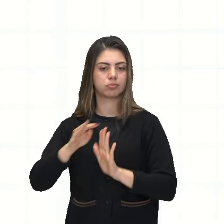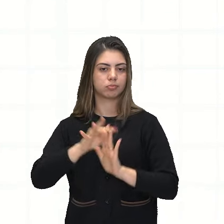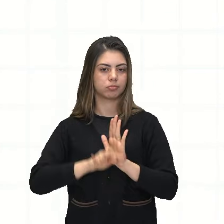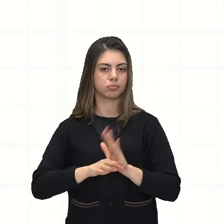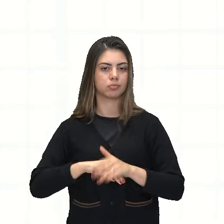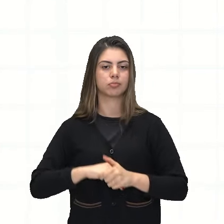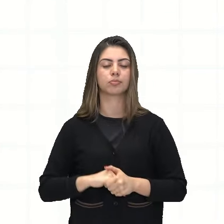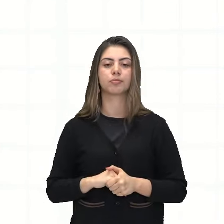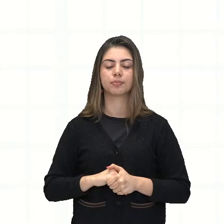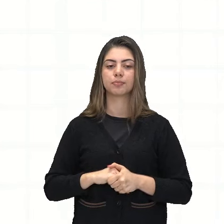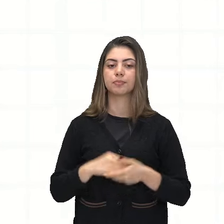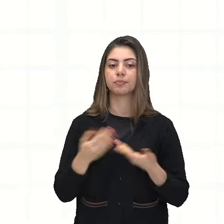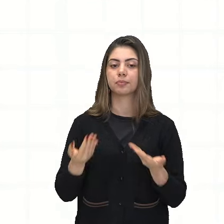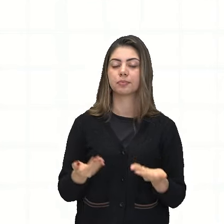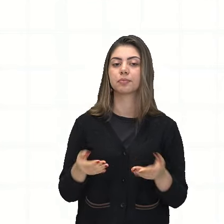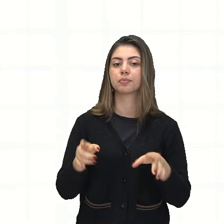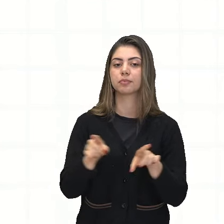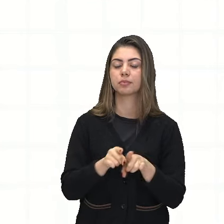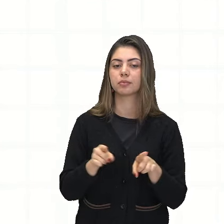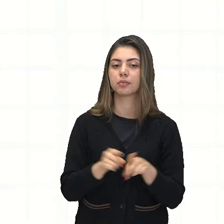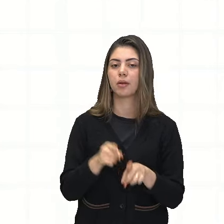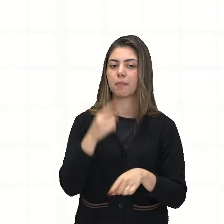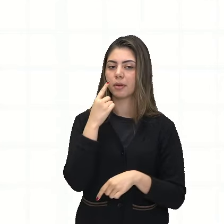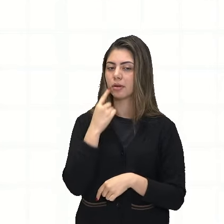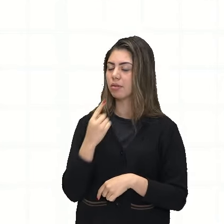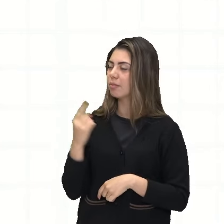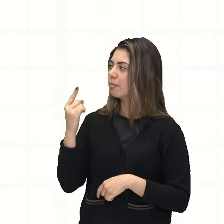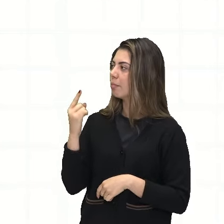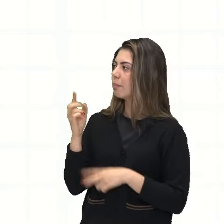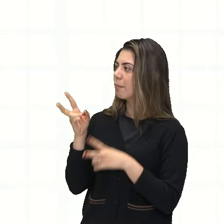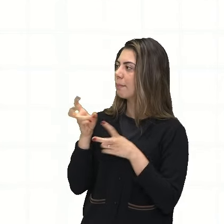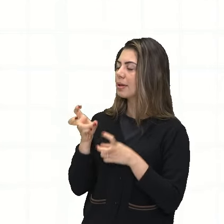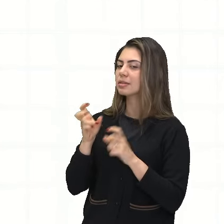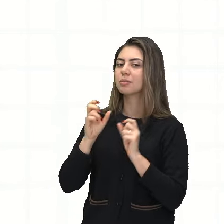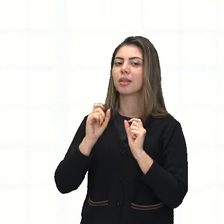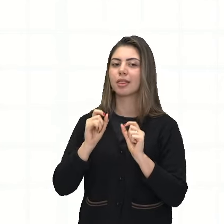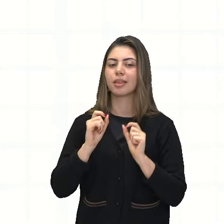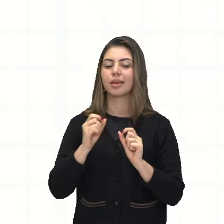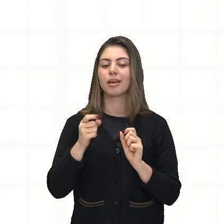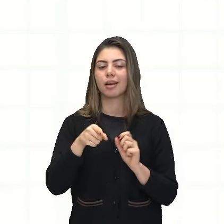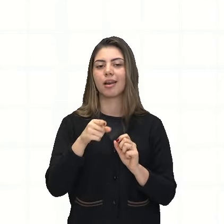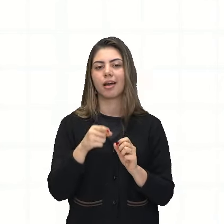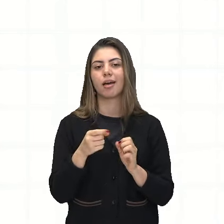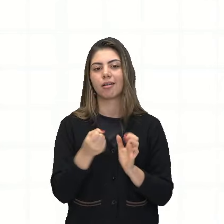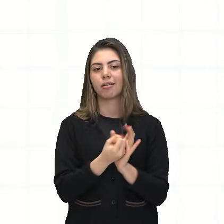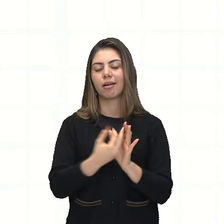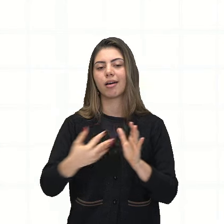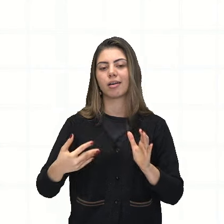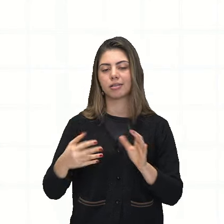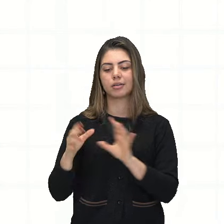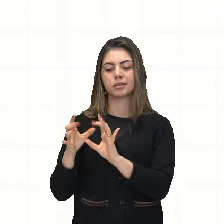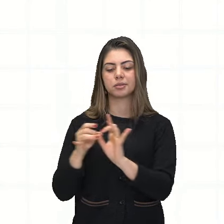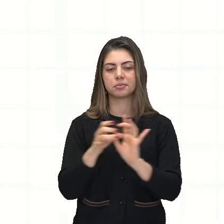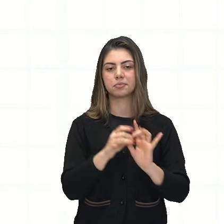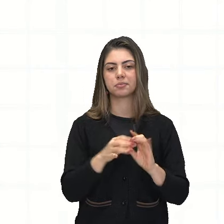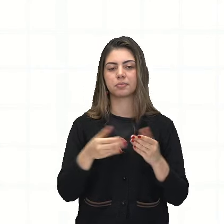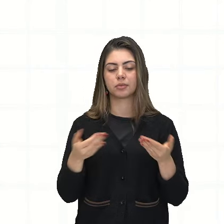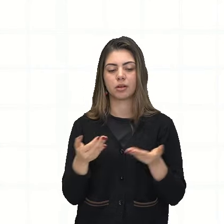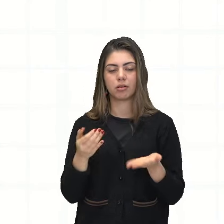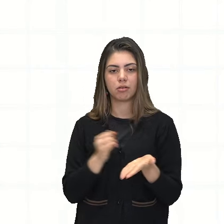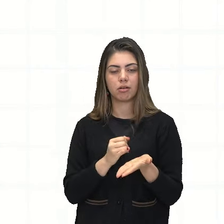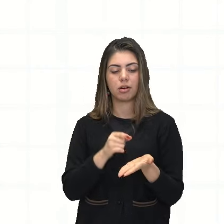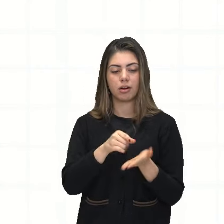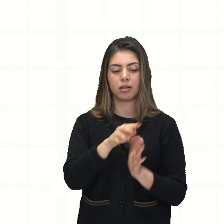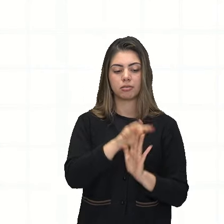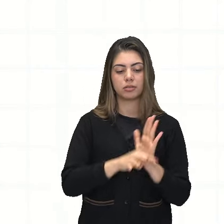está em destaque esses elementos de coesão. Então, para a introdução do nosso texto,